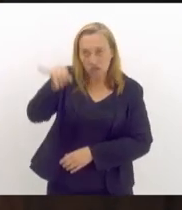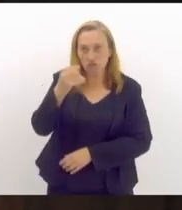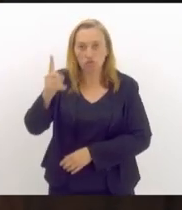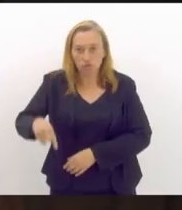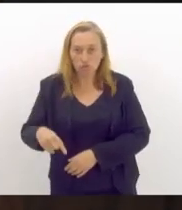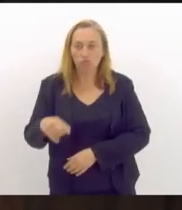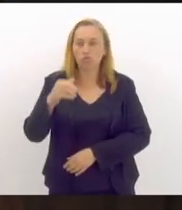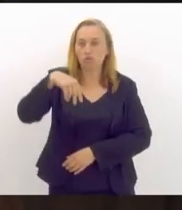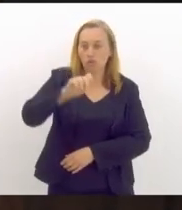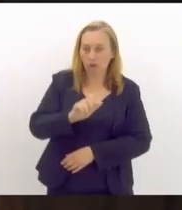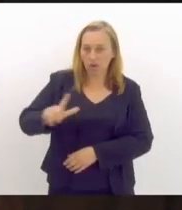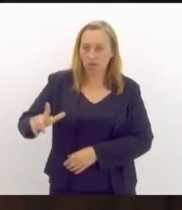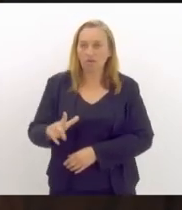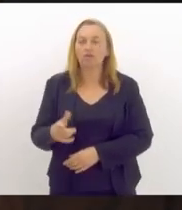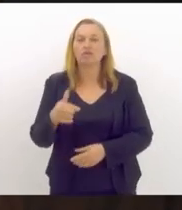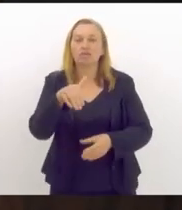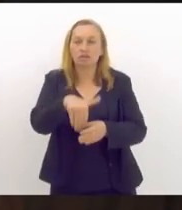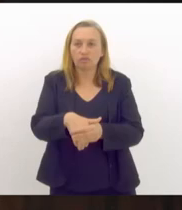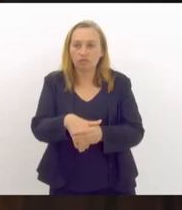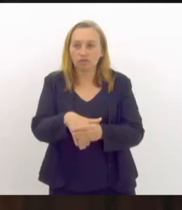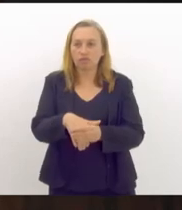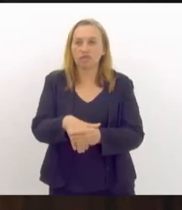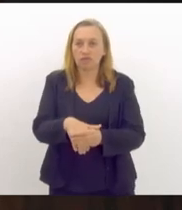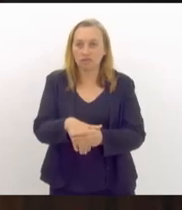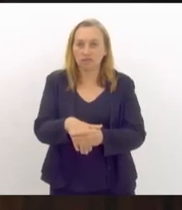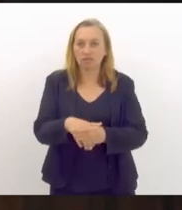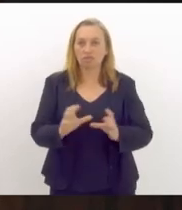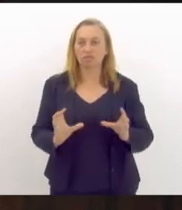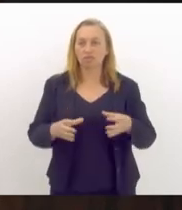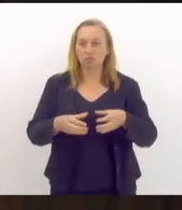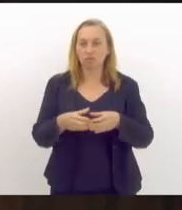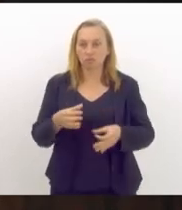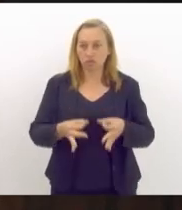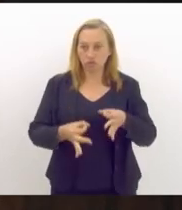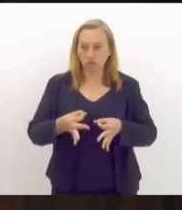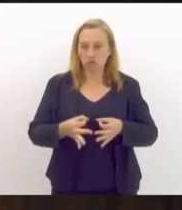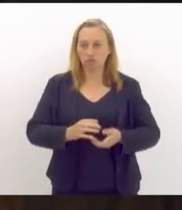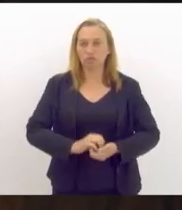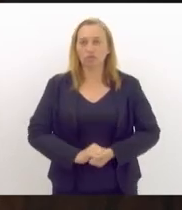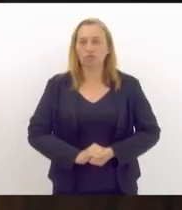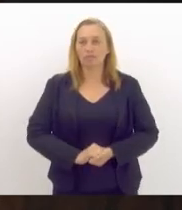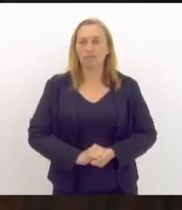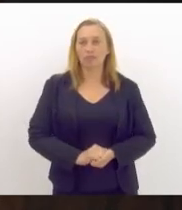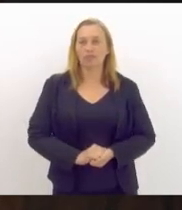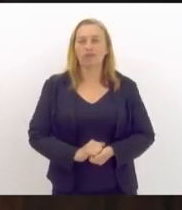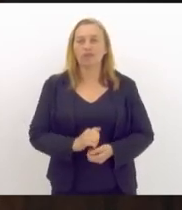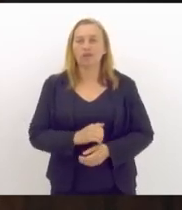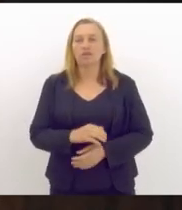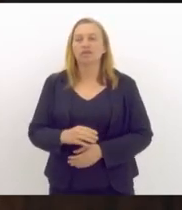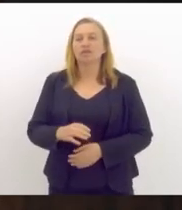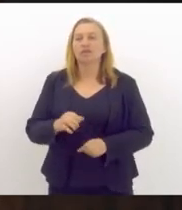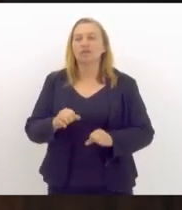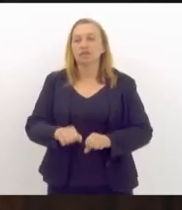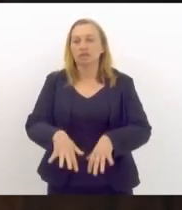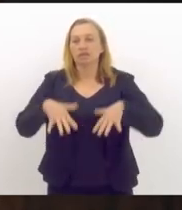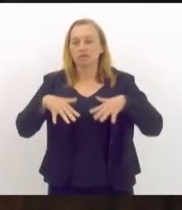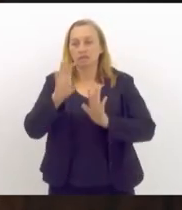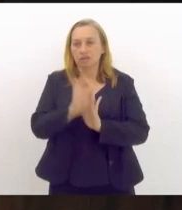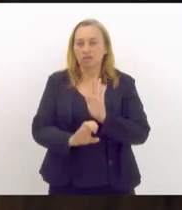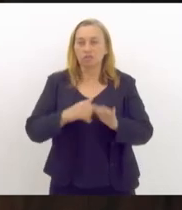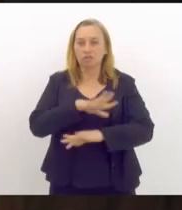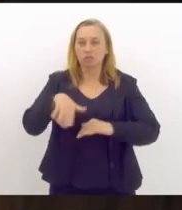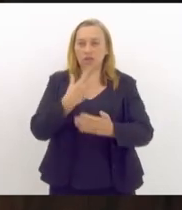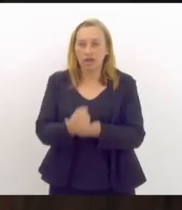de Carvalho em votação parecida comissão de condição de Justiça as emendas de plenários